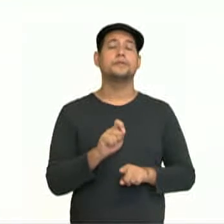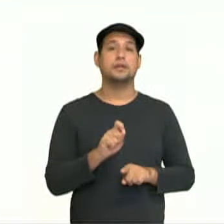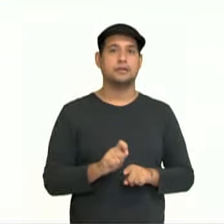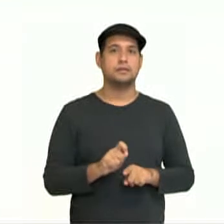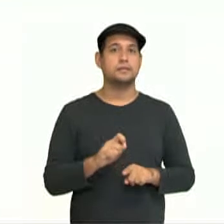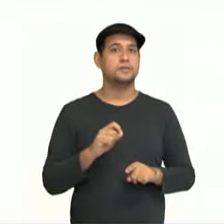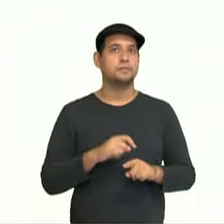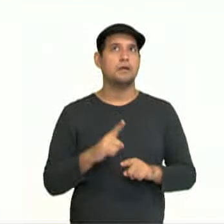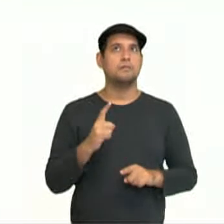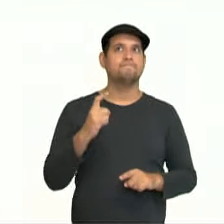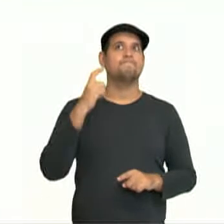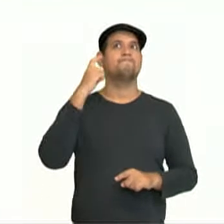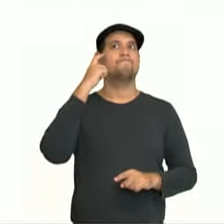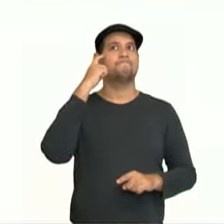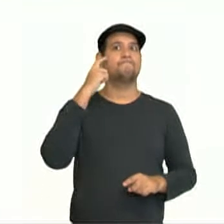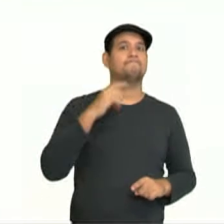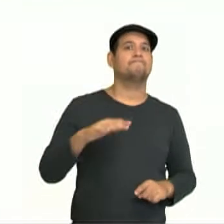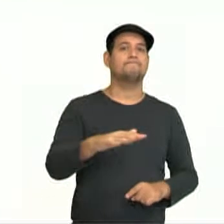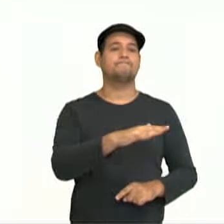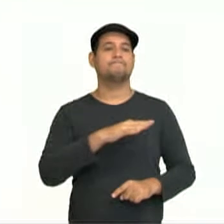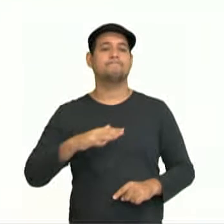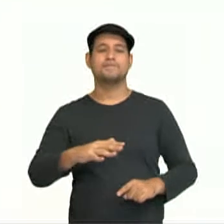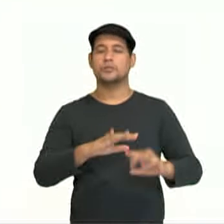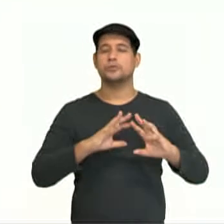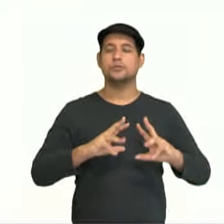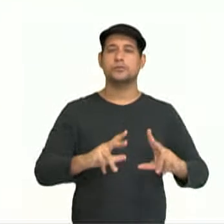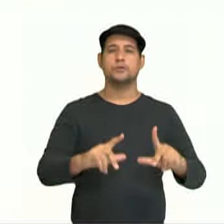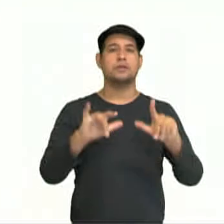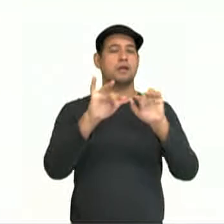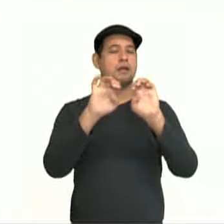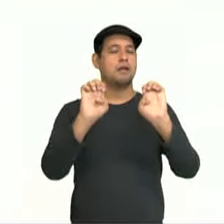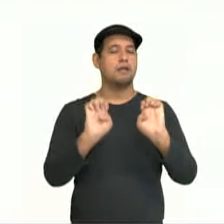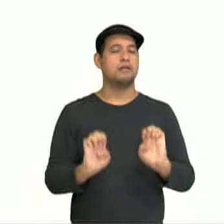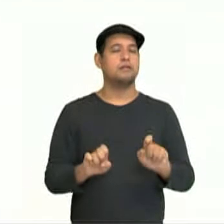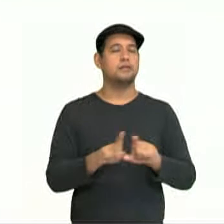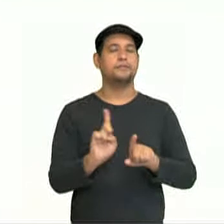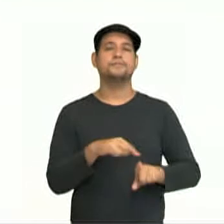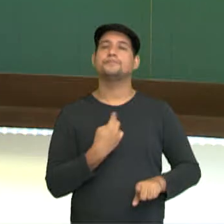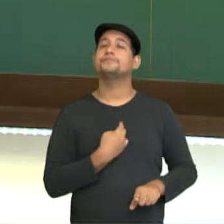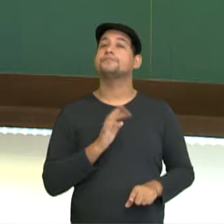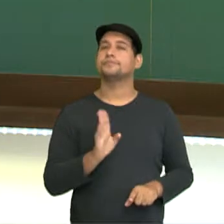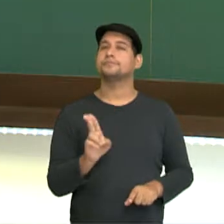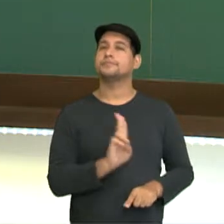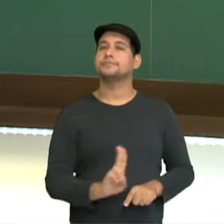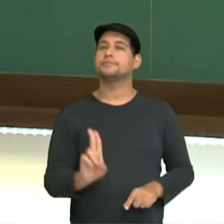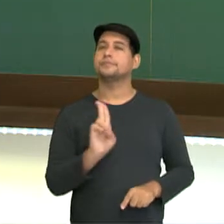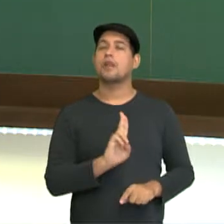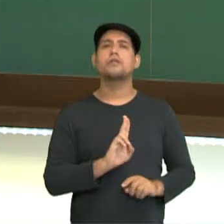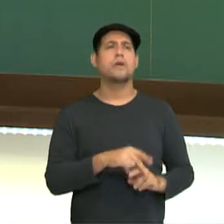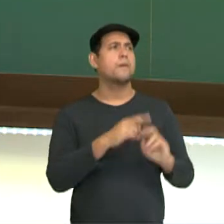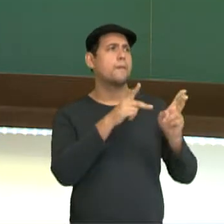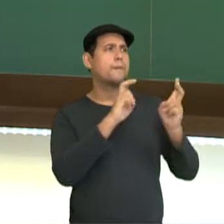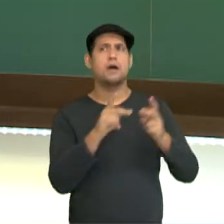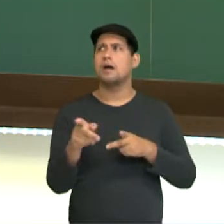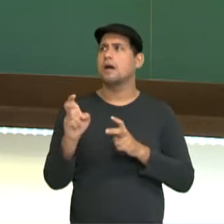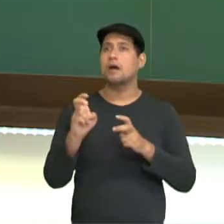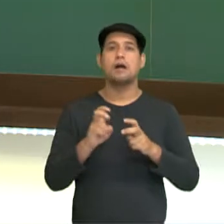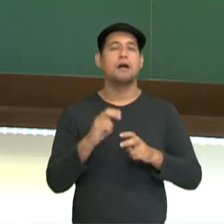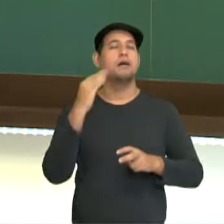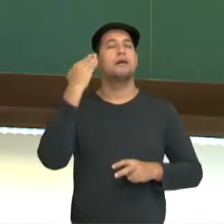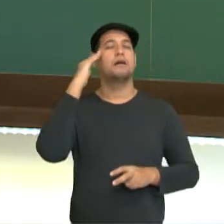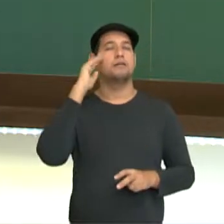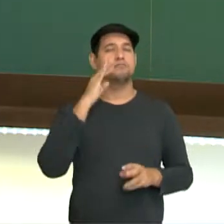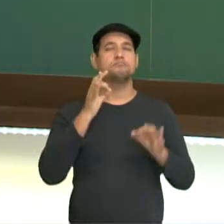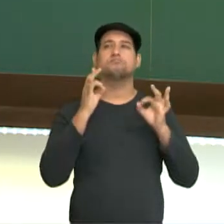uma racionalização de toda a estruturação do que nós consumimos. Então, observar de maneira